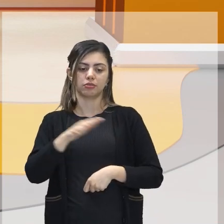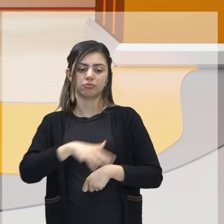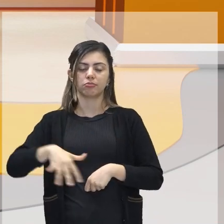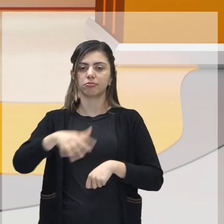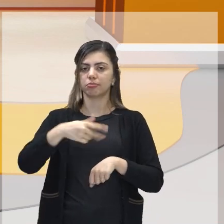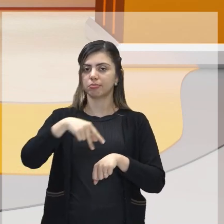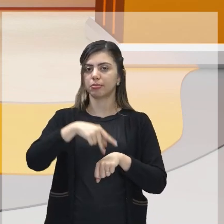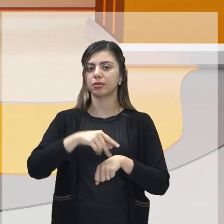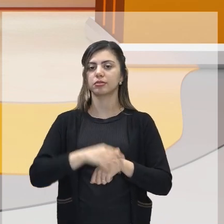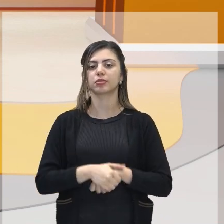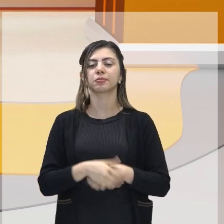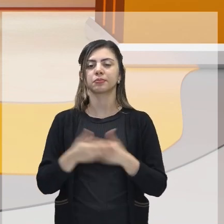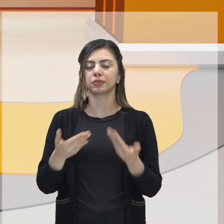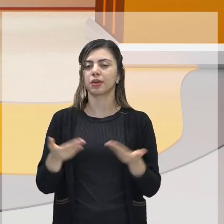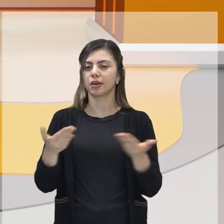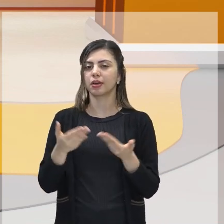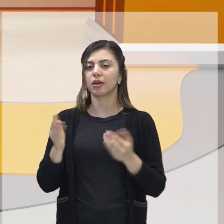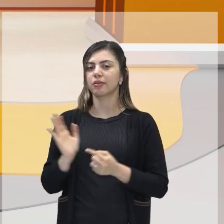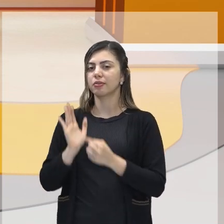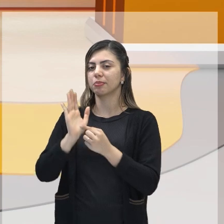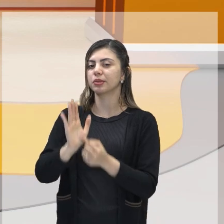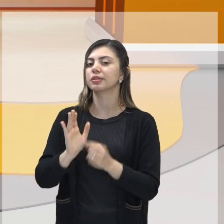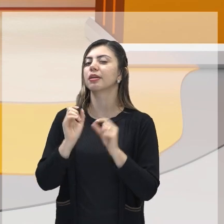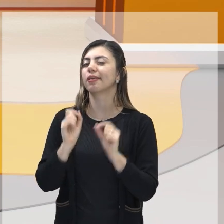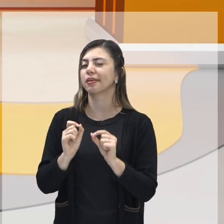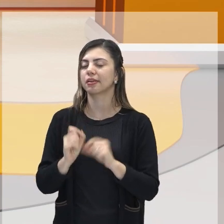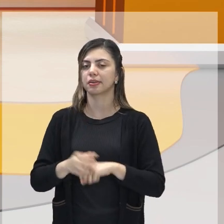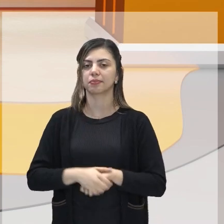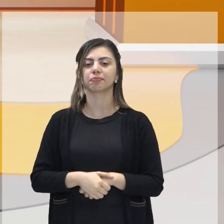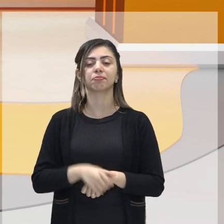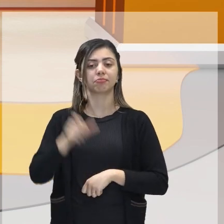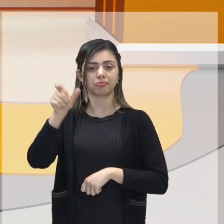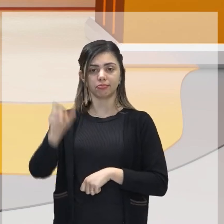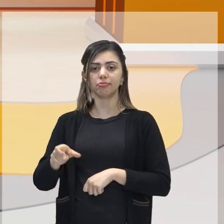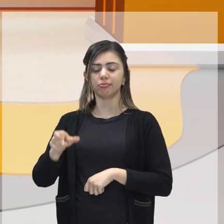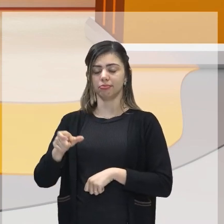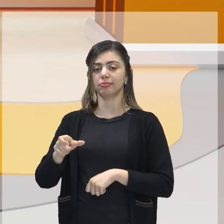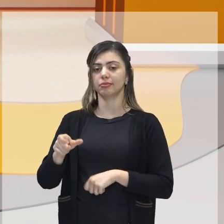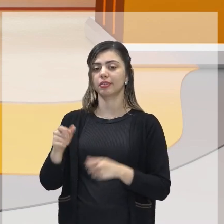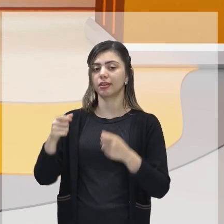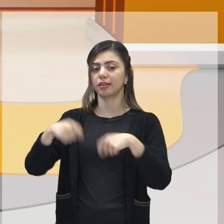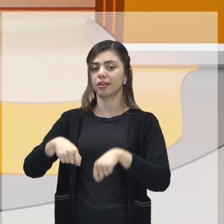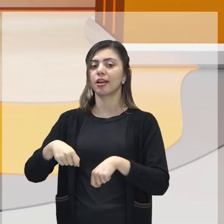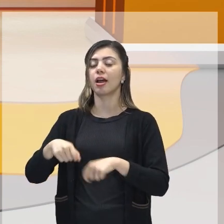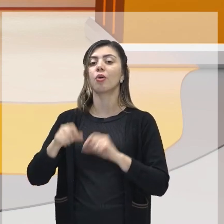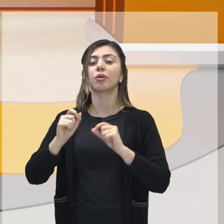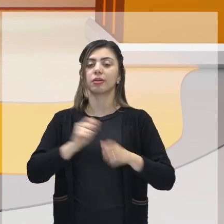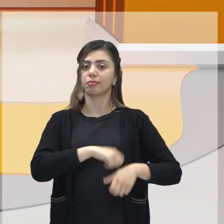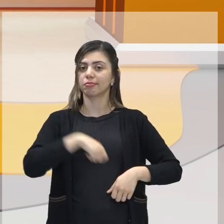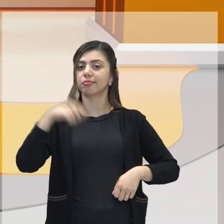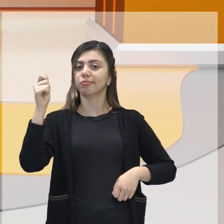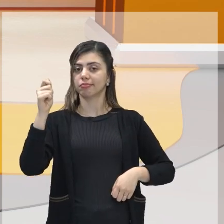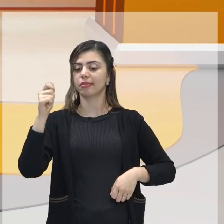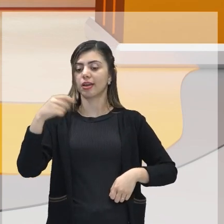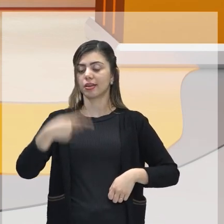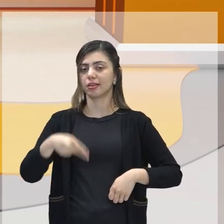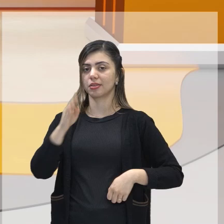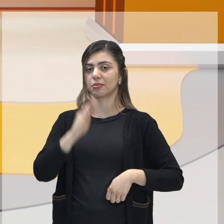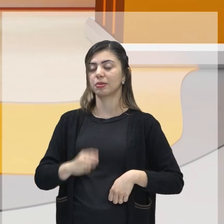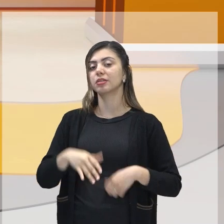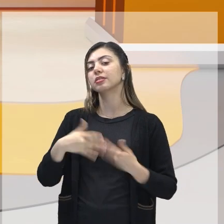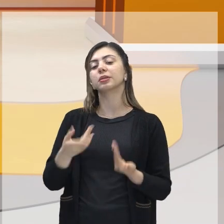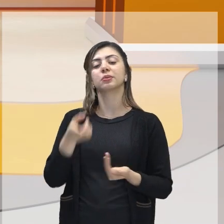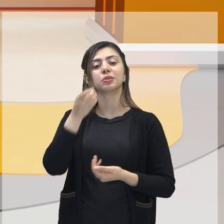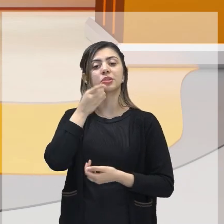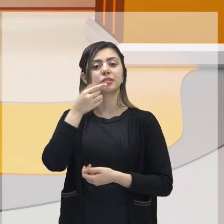Então vamos apresentar aqui para vocês essa figura que foi responsável pela proclamação da independência do Brasil no dia 7